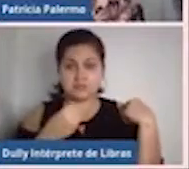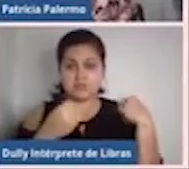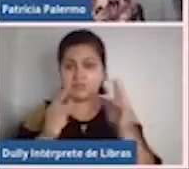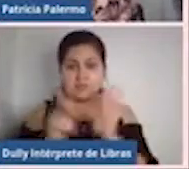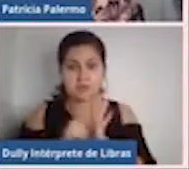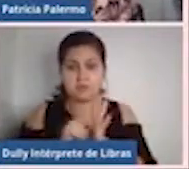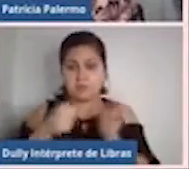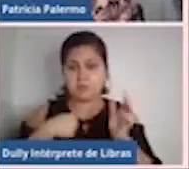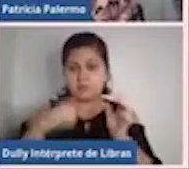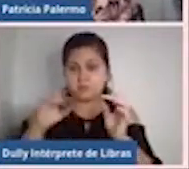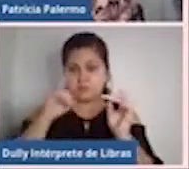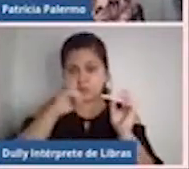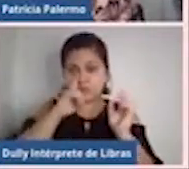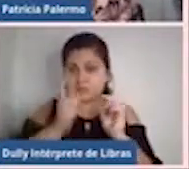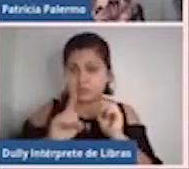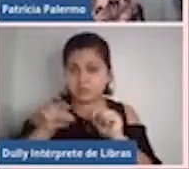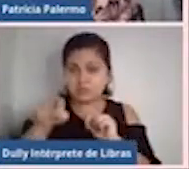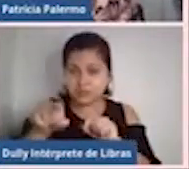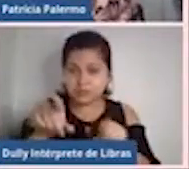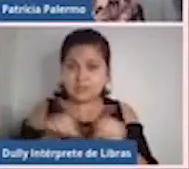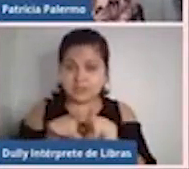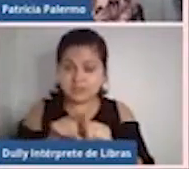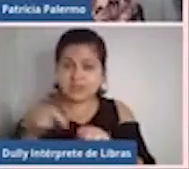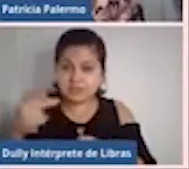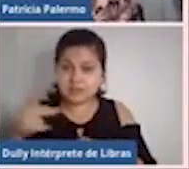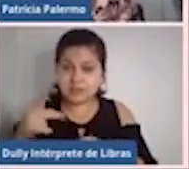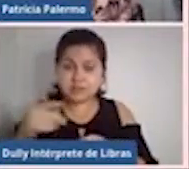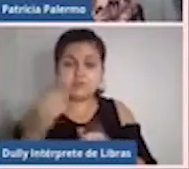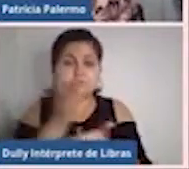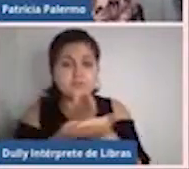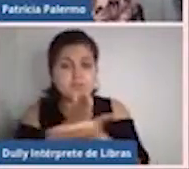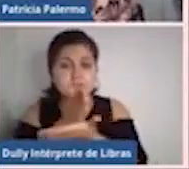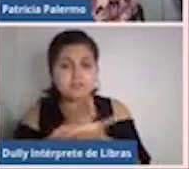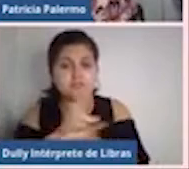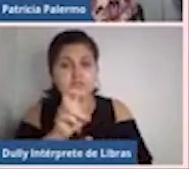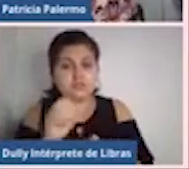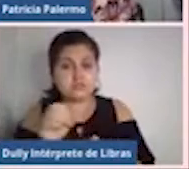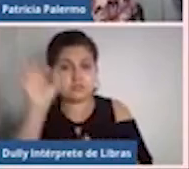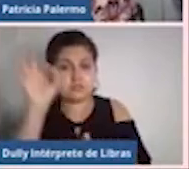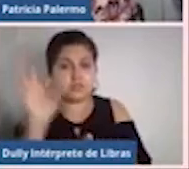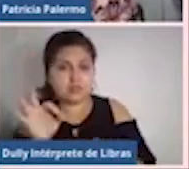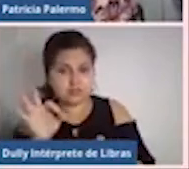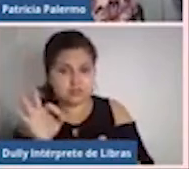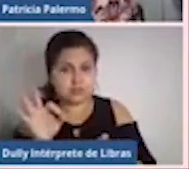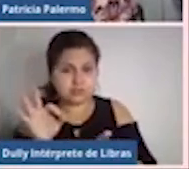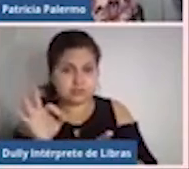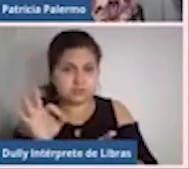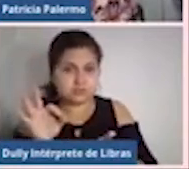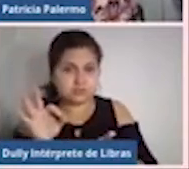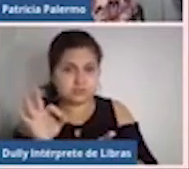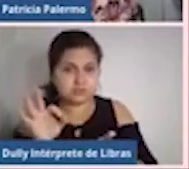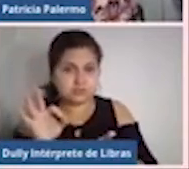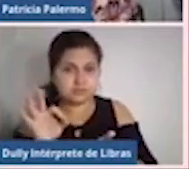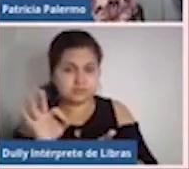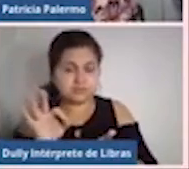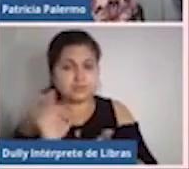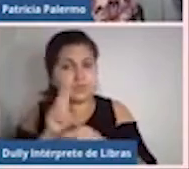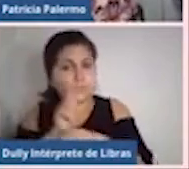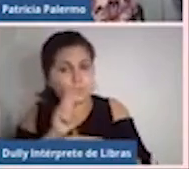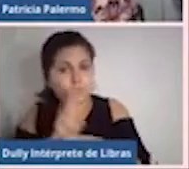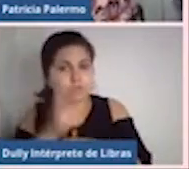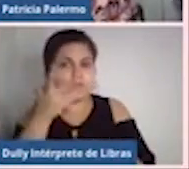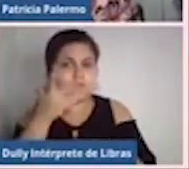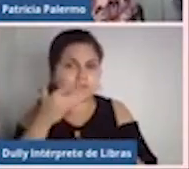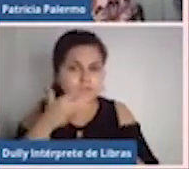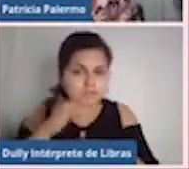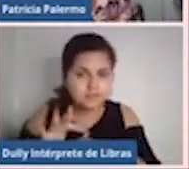é só da mãe, é dele também. Então, a gente divide 50% aí a criação dos